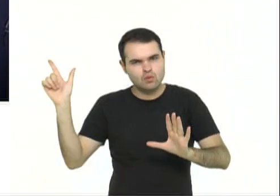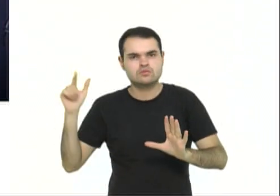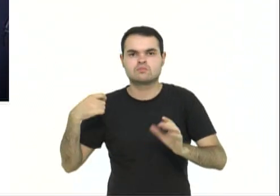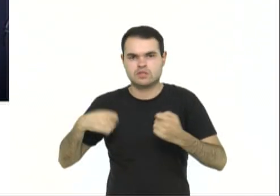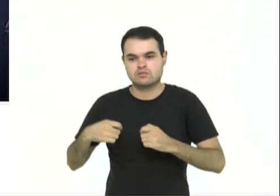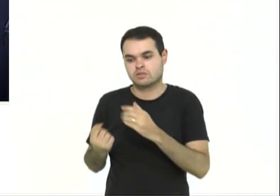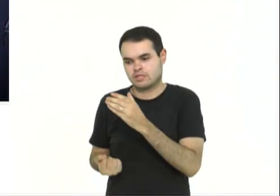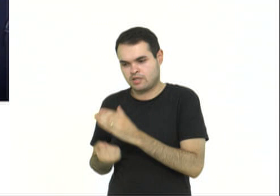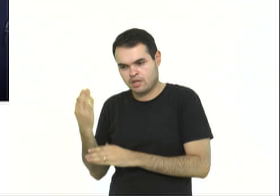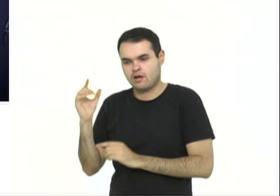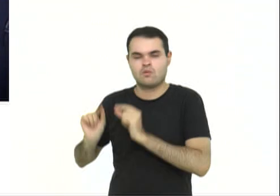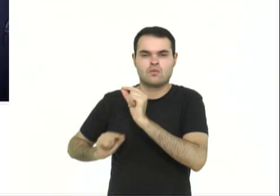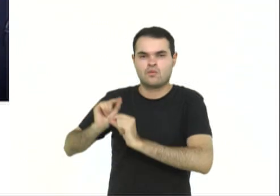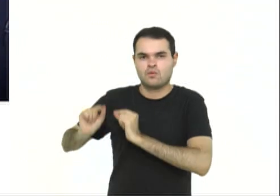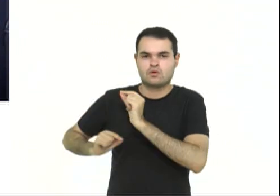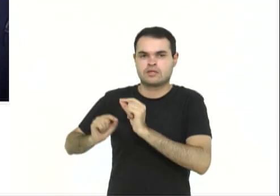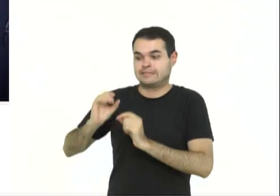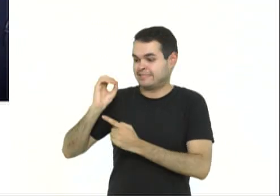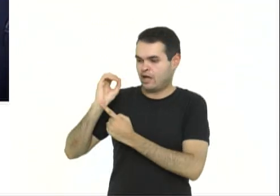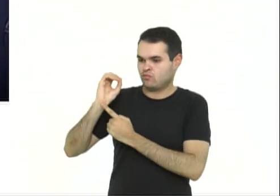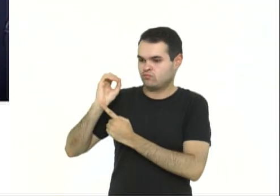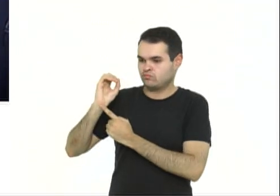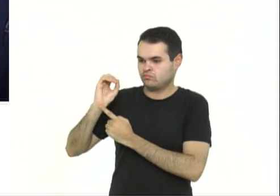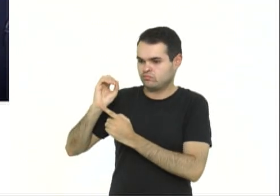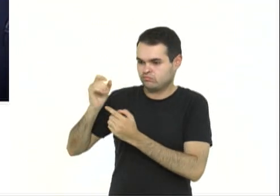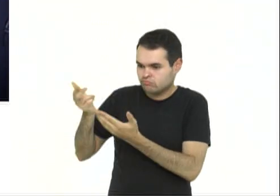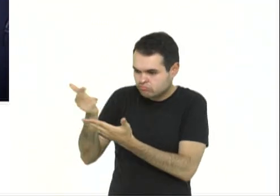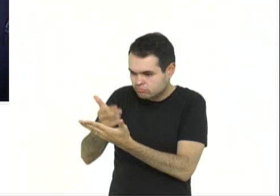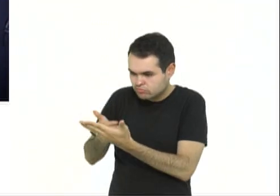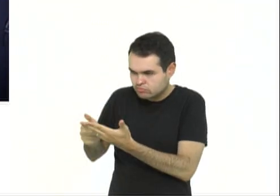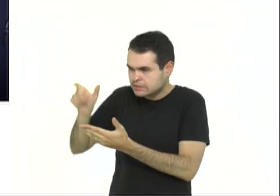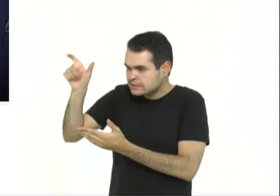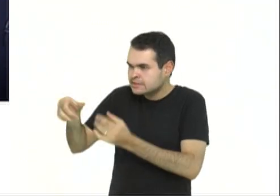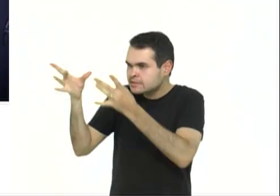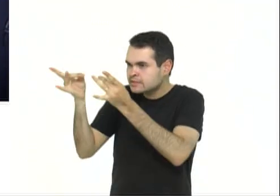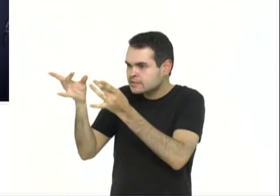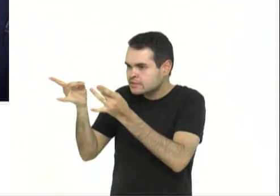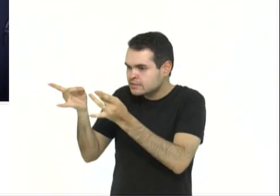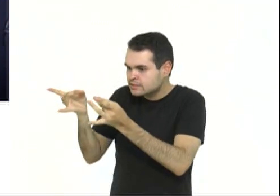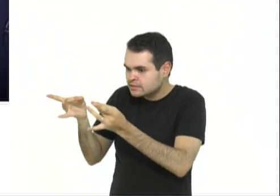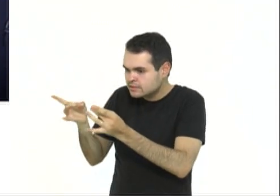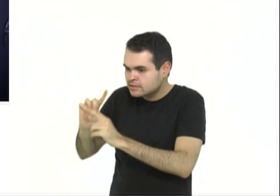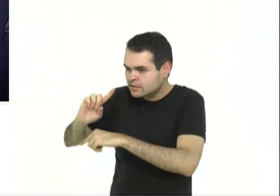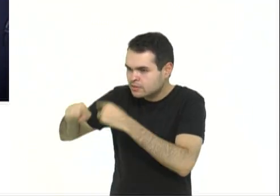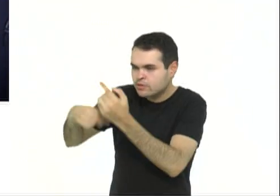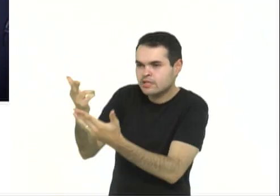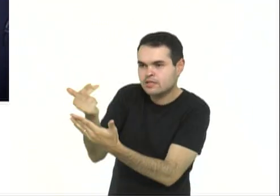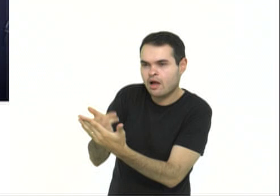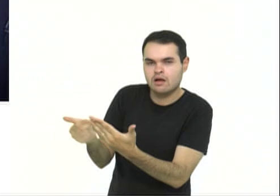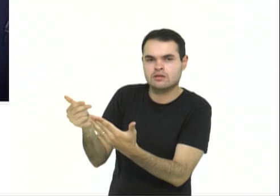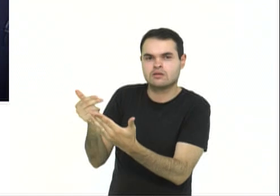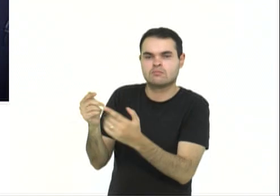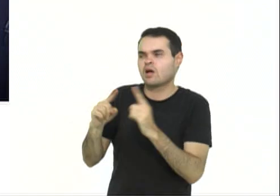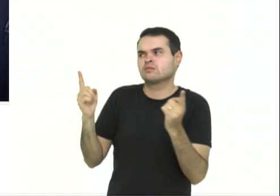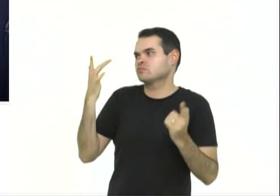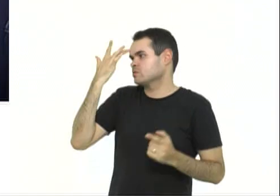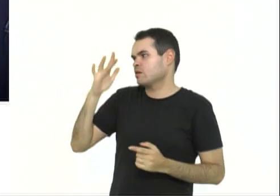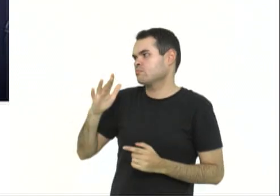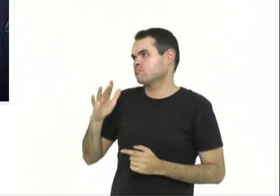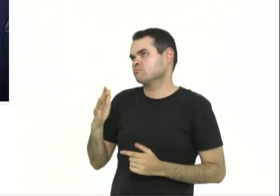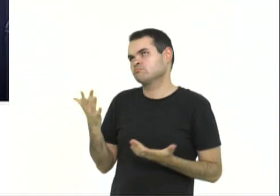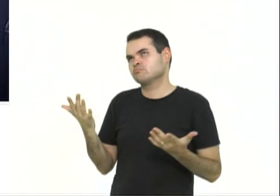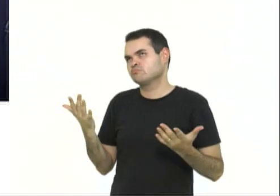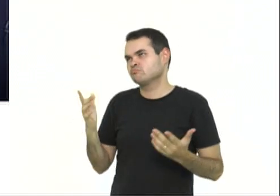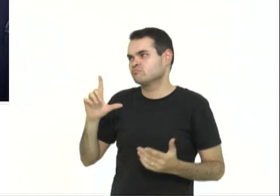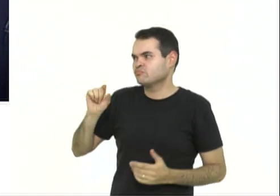criar, né, do zero ali, né, escrever o personagem, né, para depois desenhar, mas eu não sei, talvez